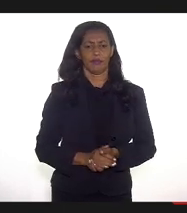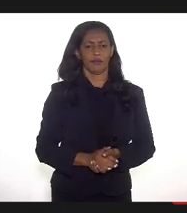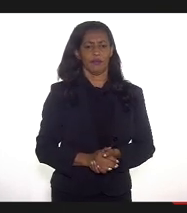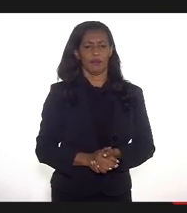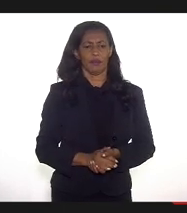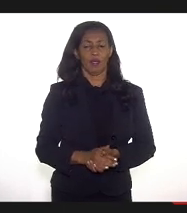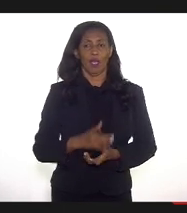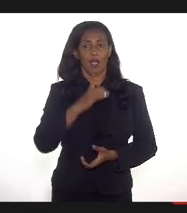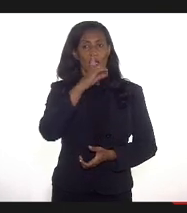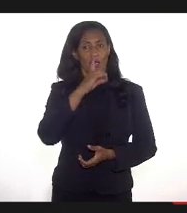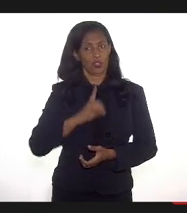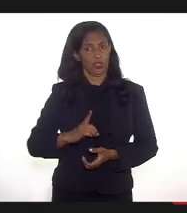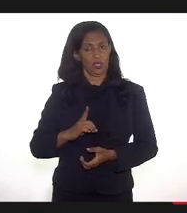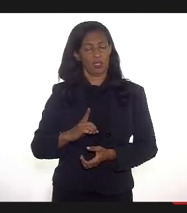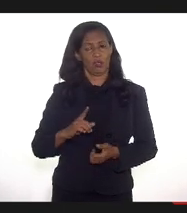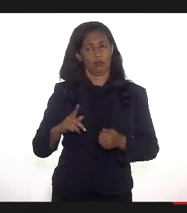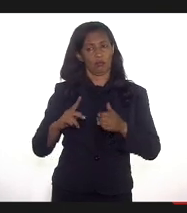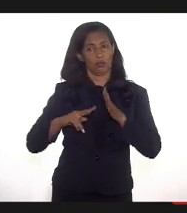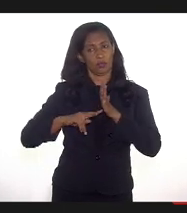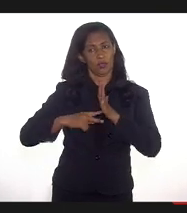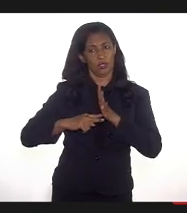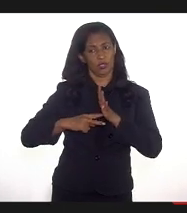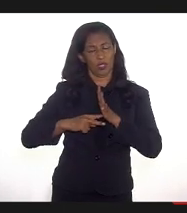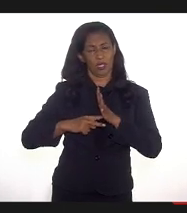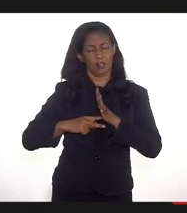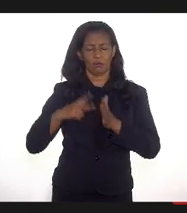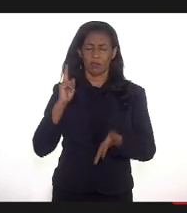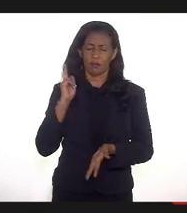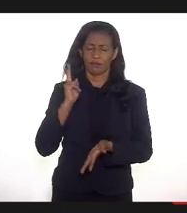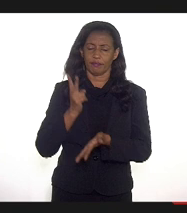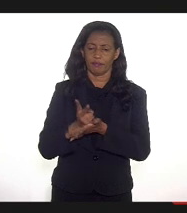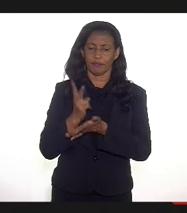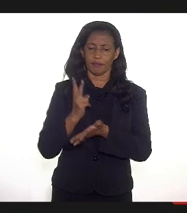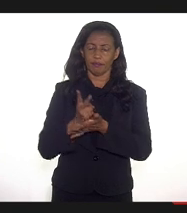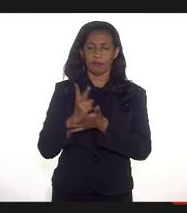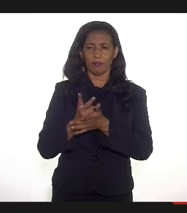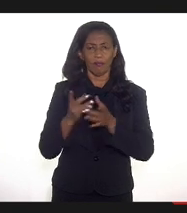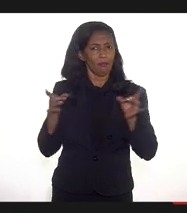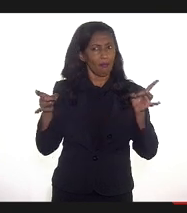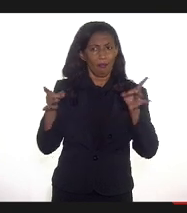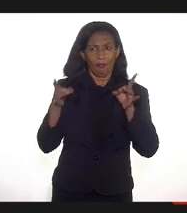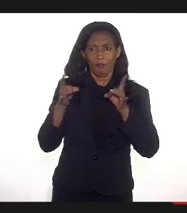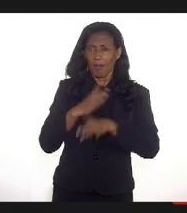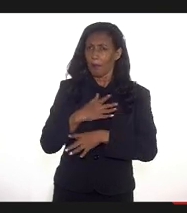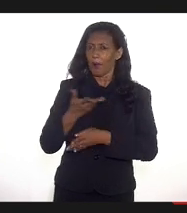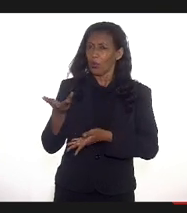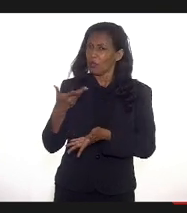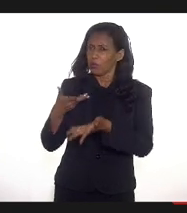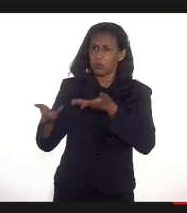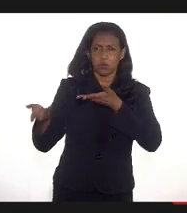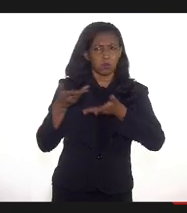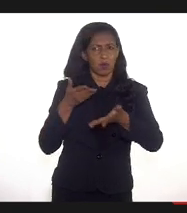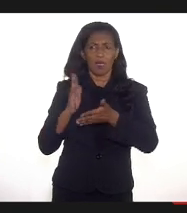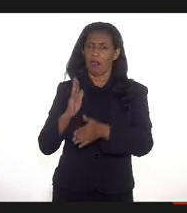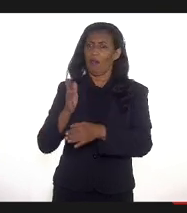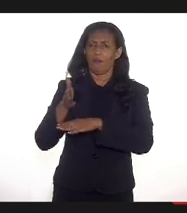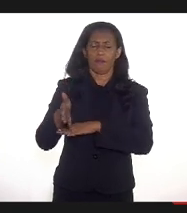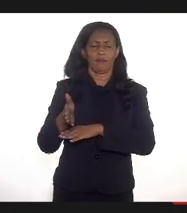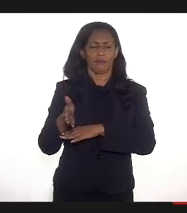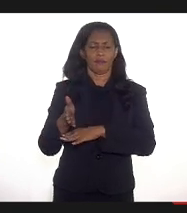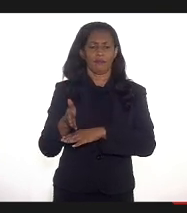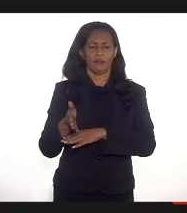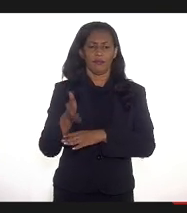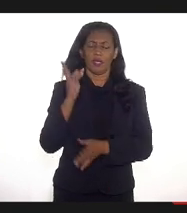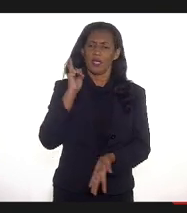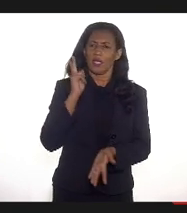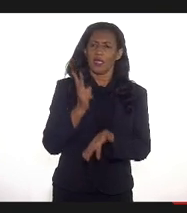A direção do sindicato, né, ela é sempre, ela está disposta a negociar e a avançar. Toda